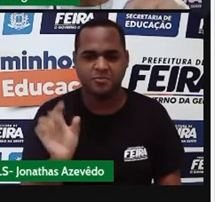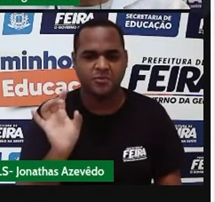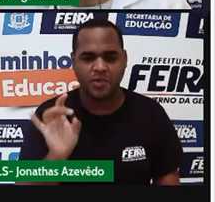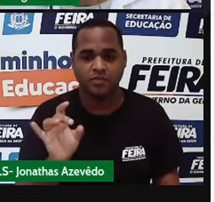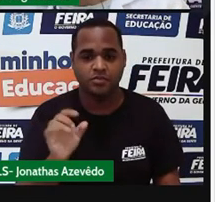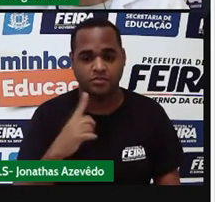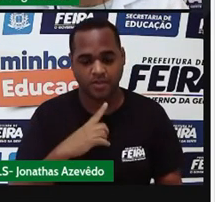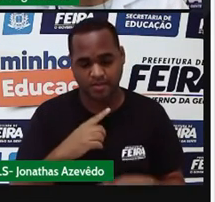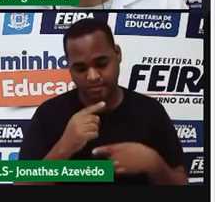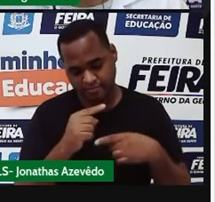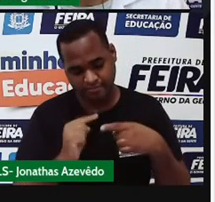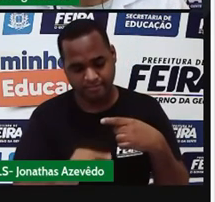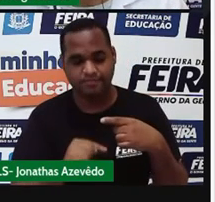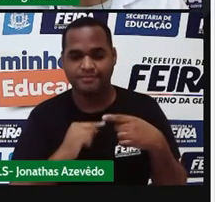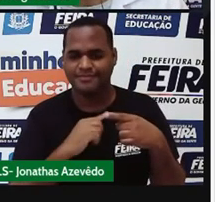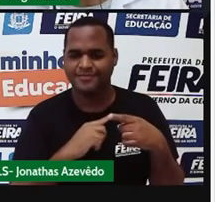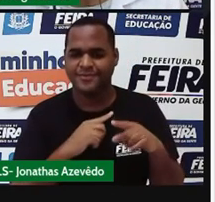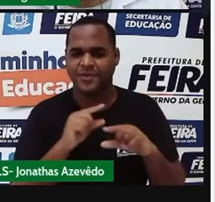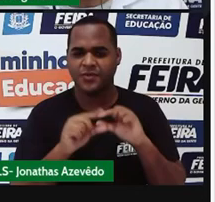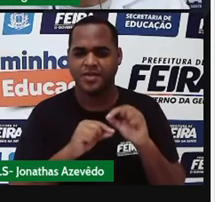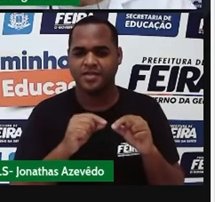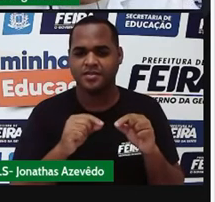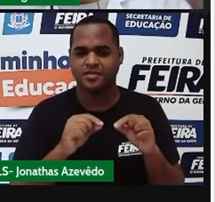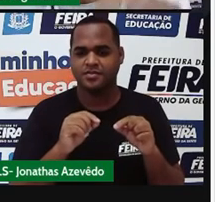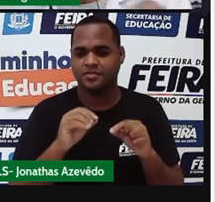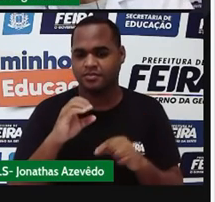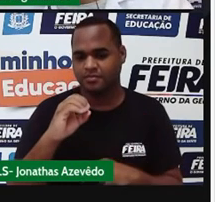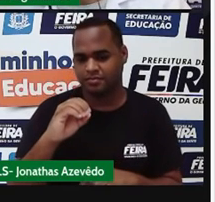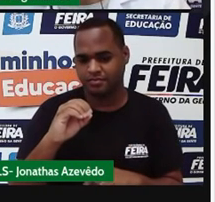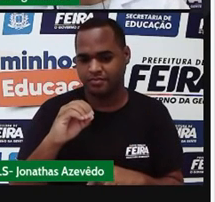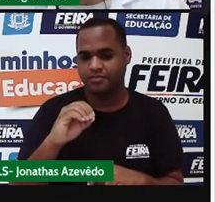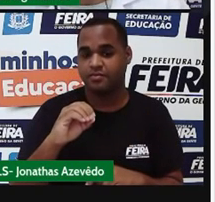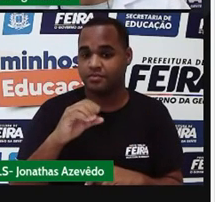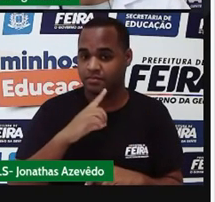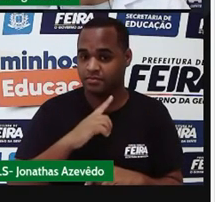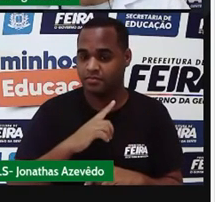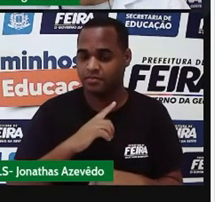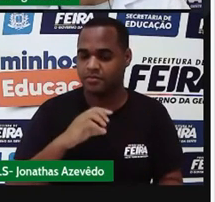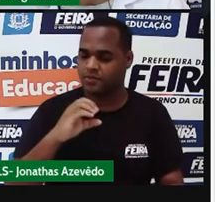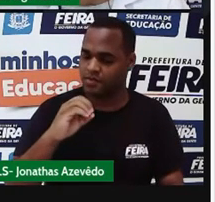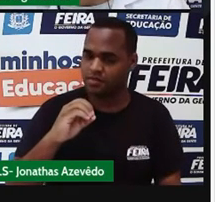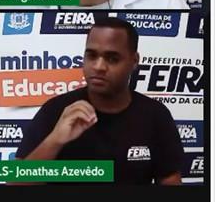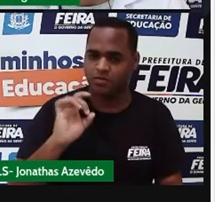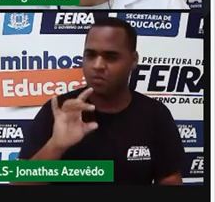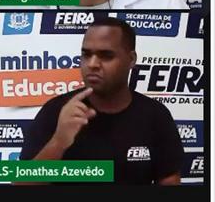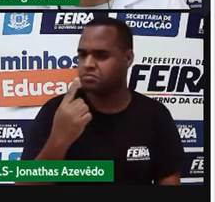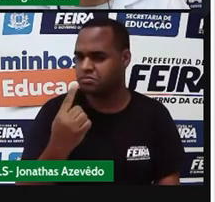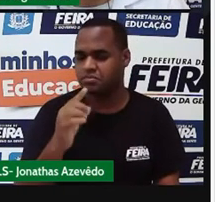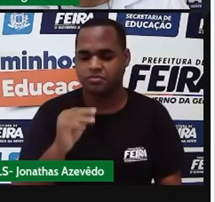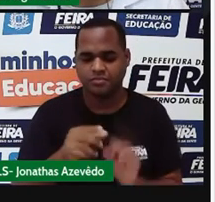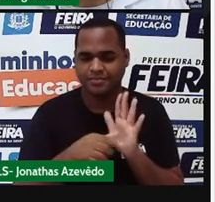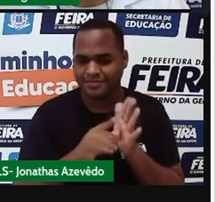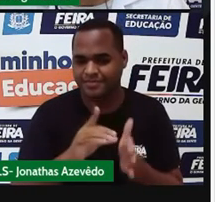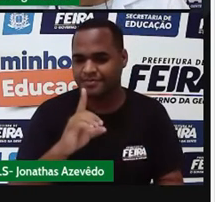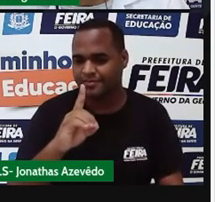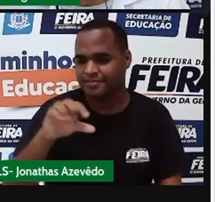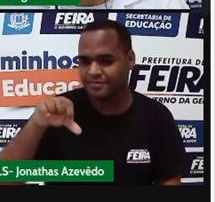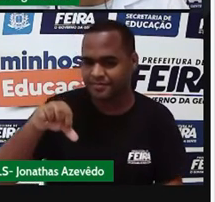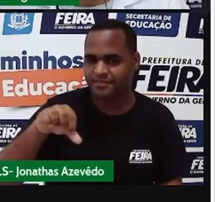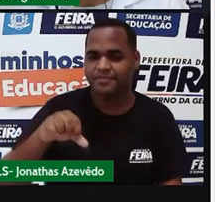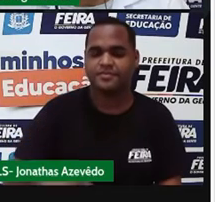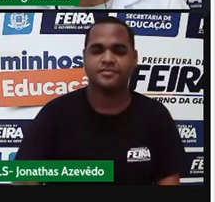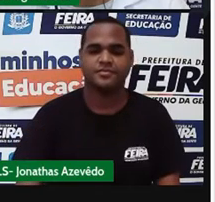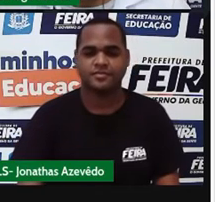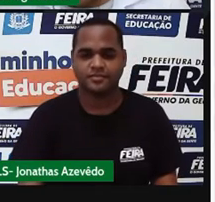aparecer lá embaixo na fração apenas 10 do lado direito do nove então aqui vai aparecer